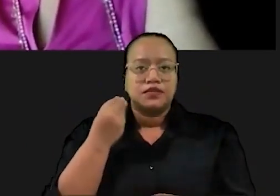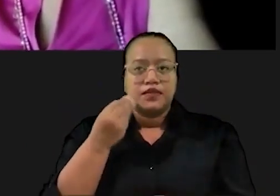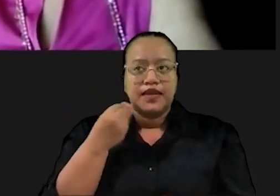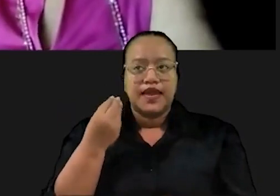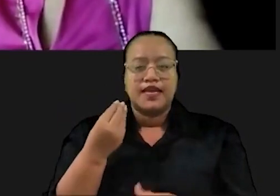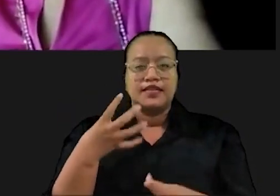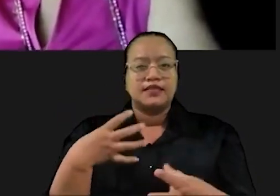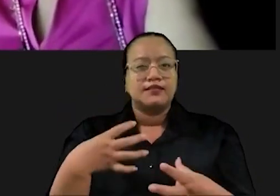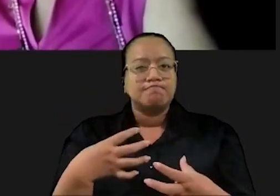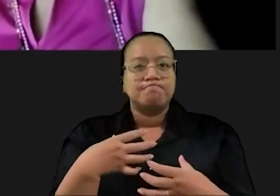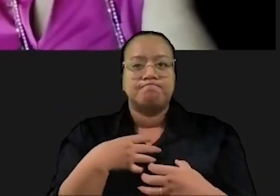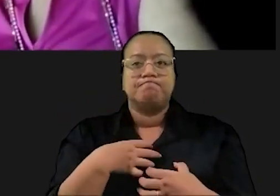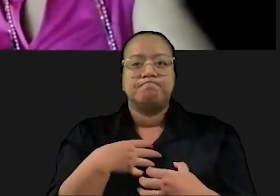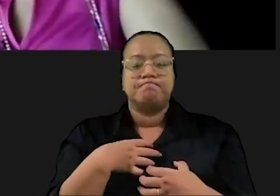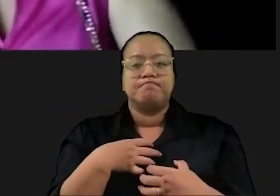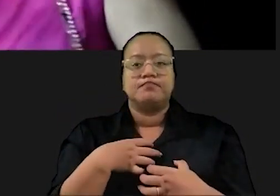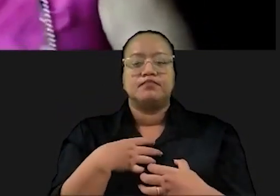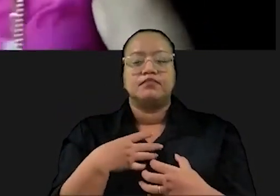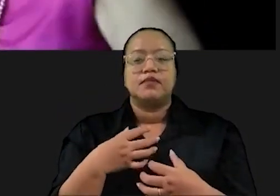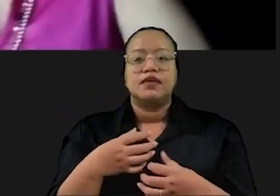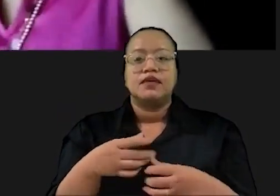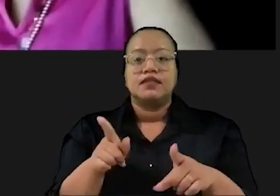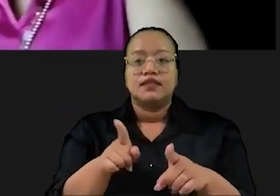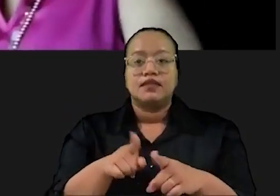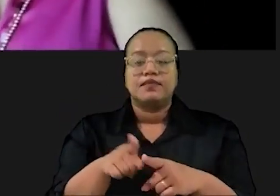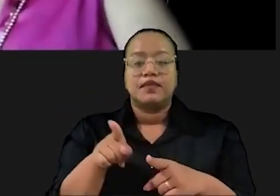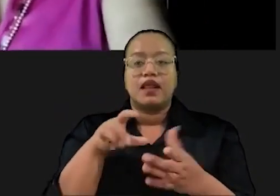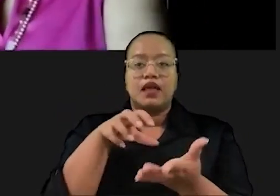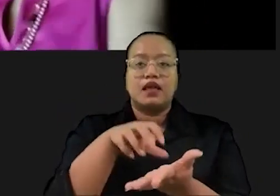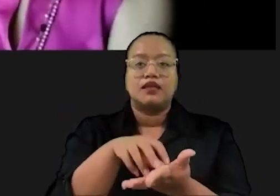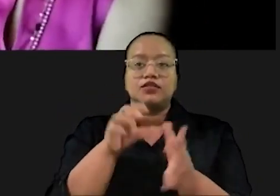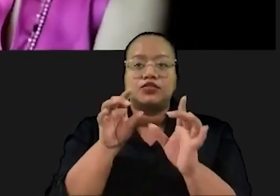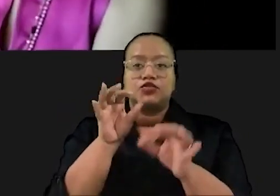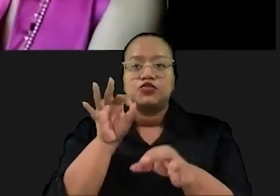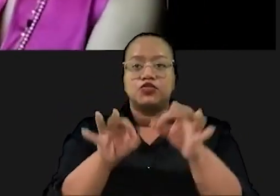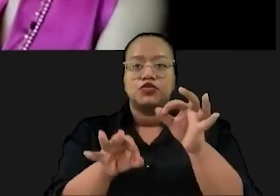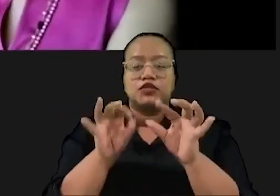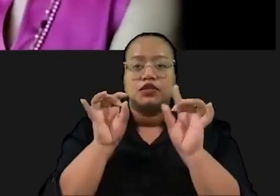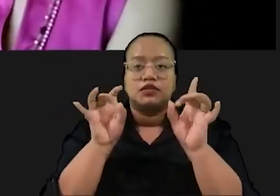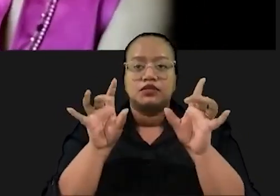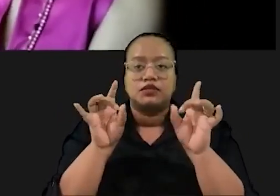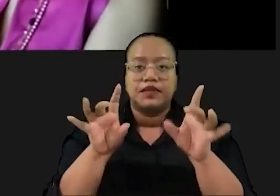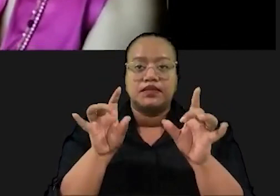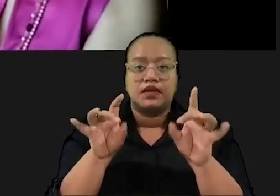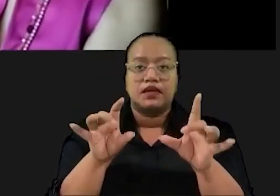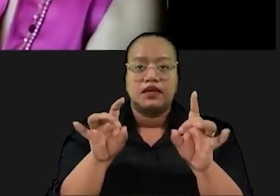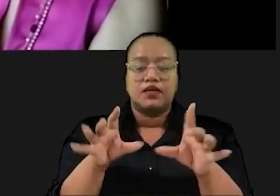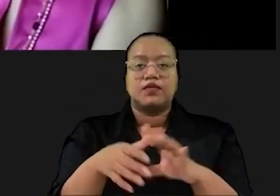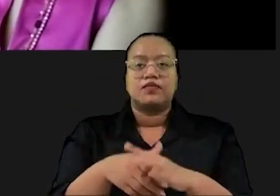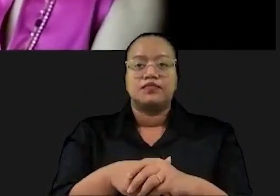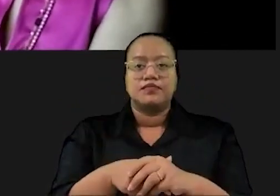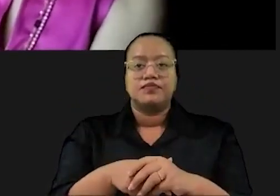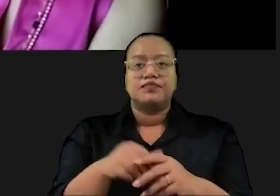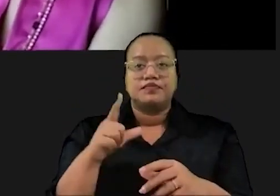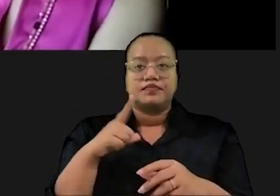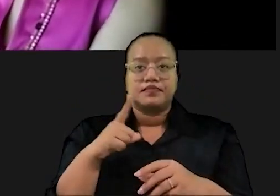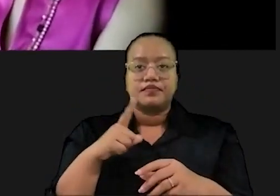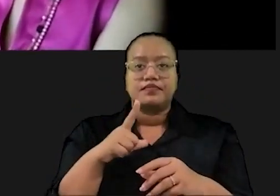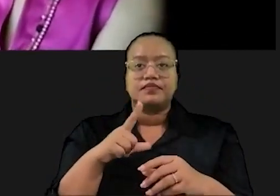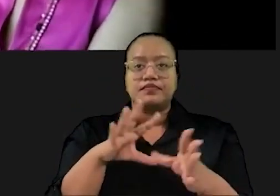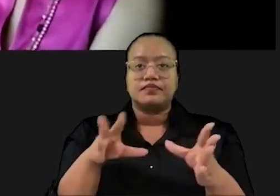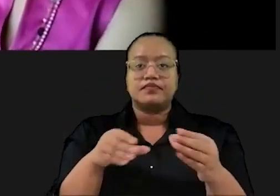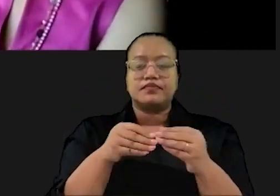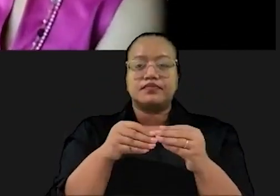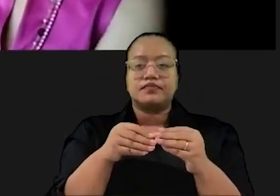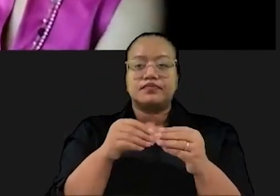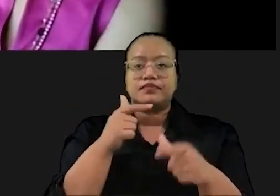em relação aos juizados especiais, como também nós estamos acumulando essa função de coordenação, a rede